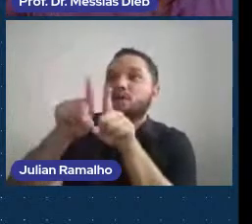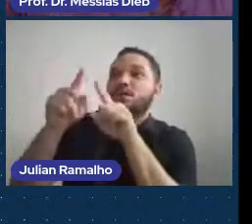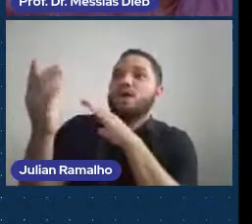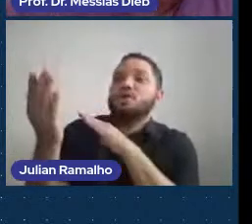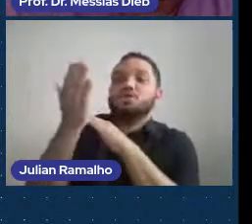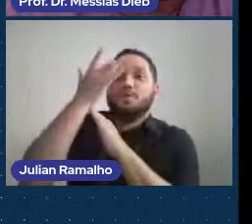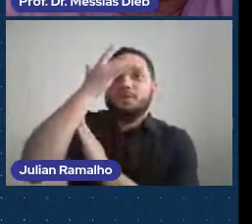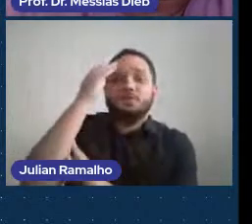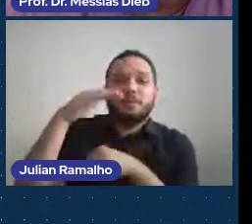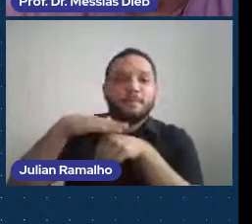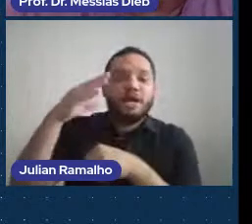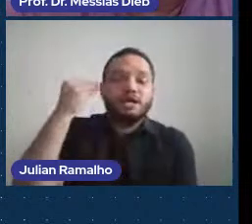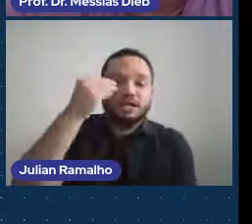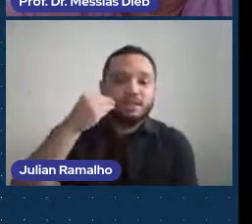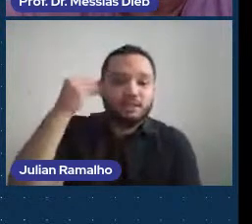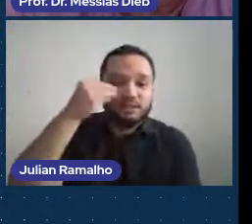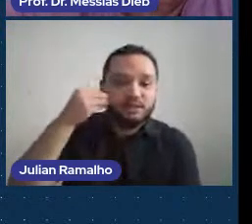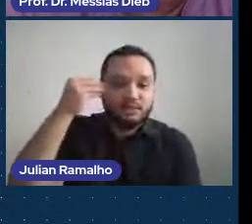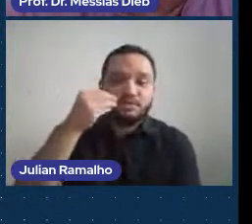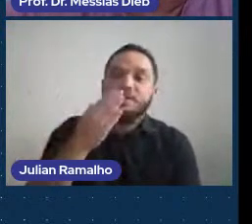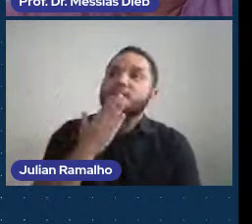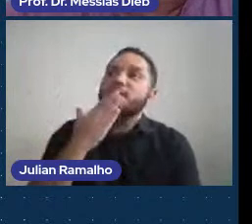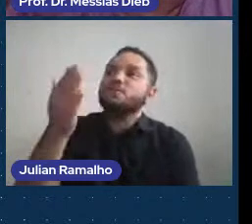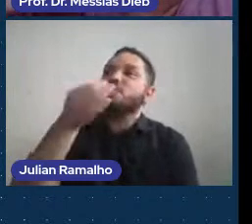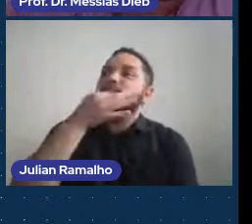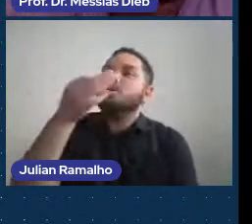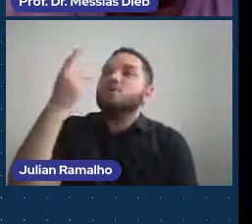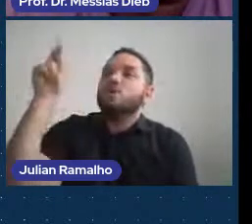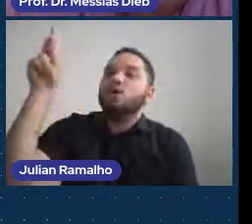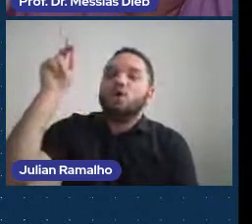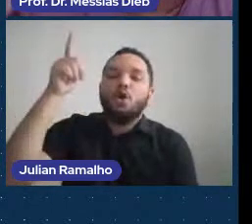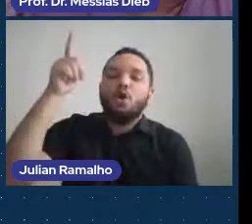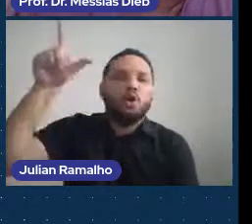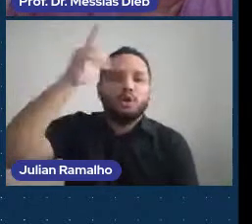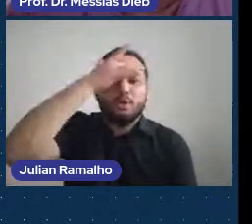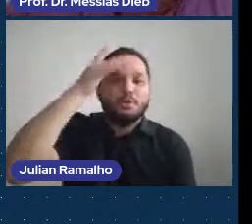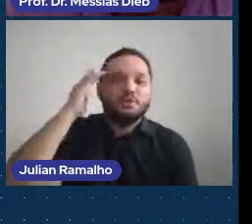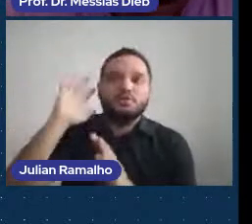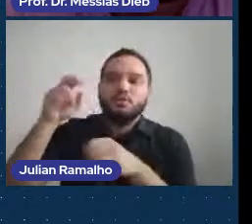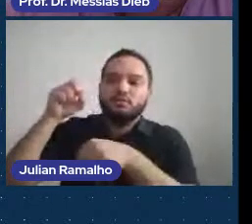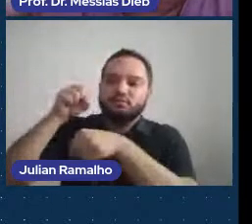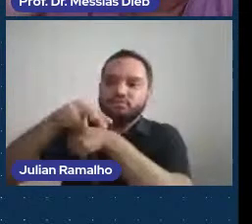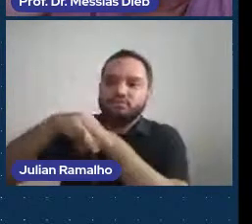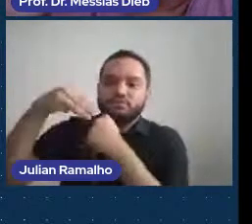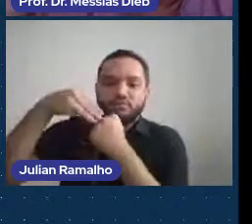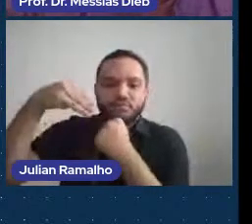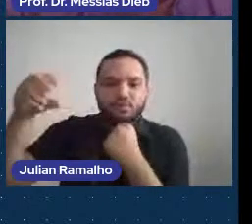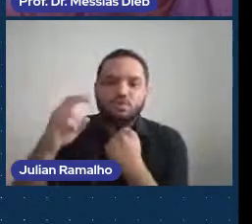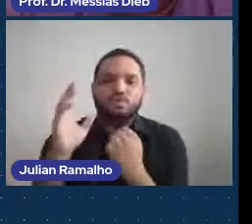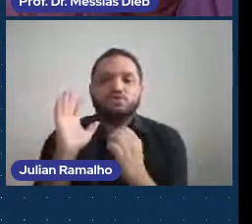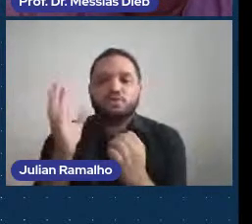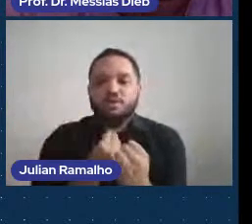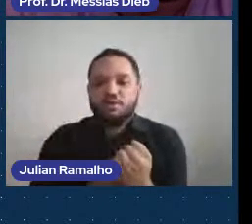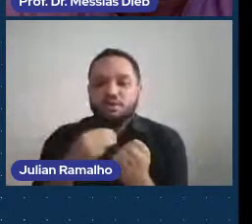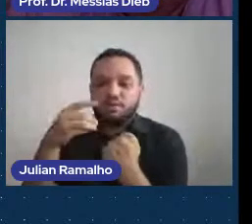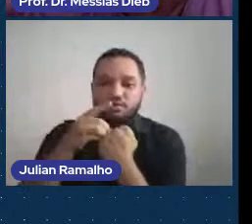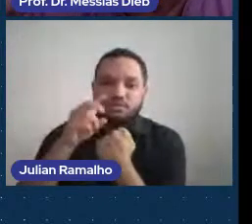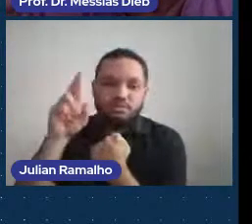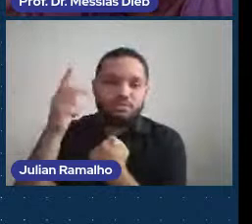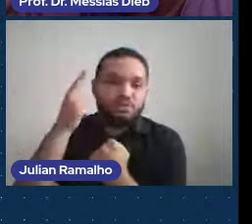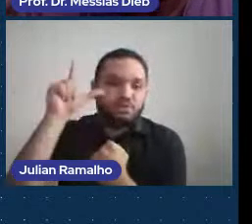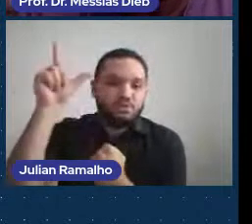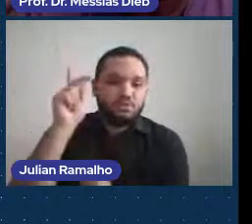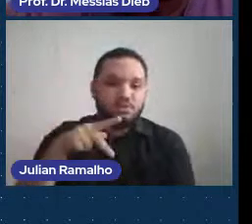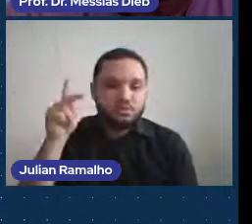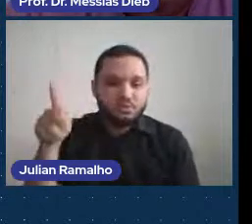vai se aconselhar ou pedir a opinião de uma pessoa que já entrou no mestrado, que já está no doutorado, ou até mesmo de um professor